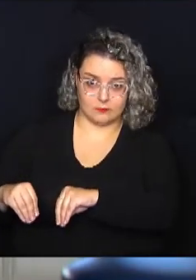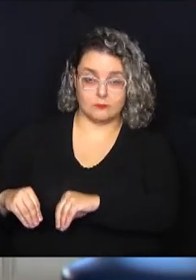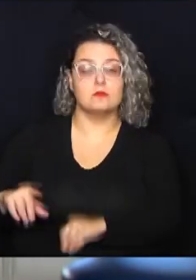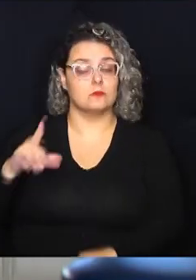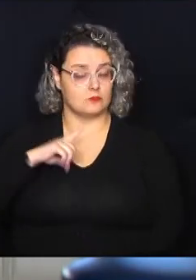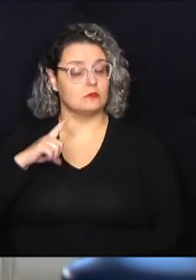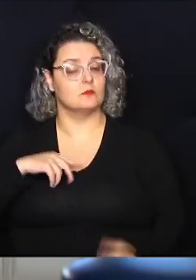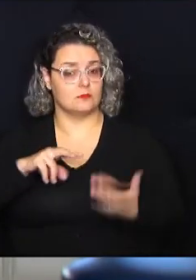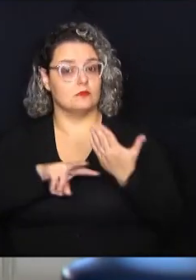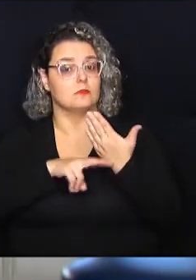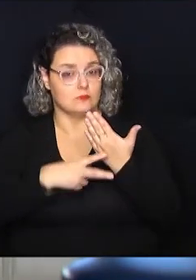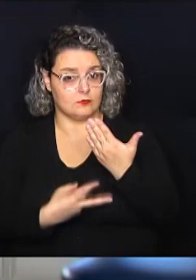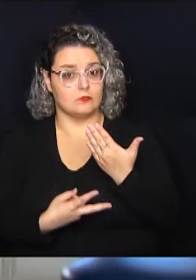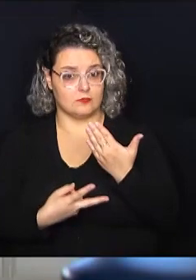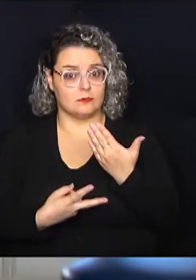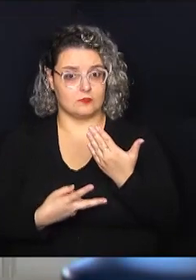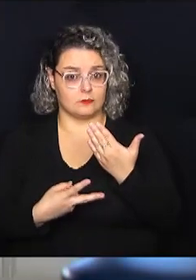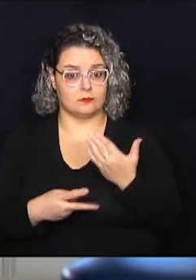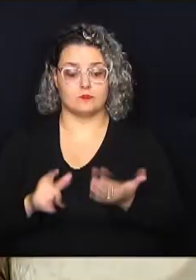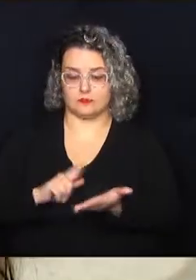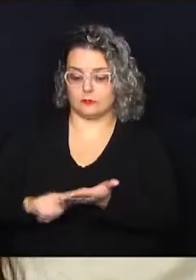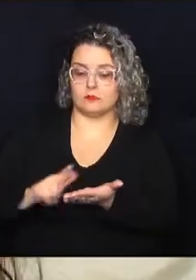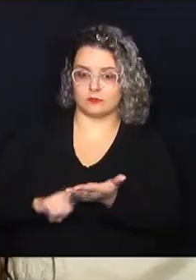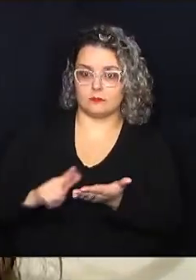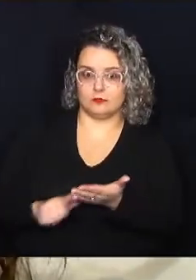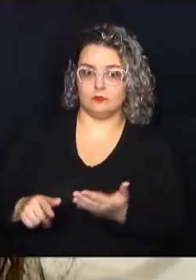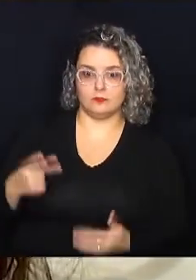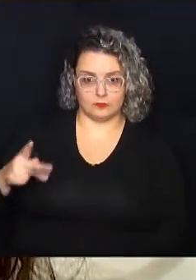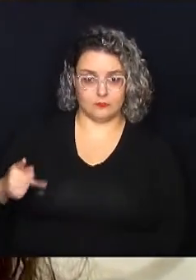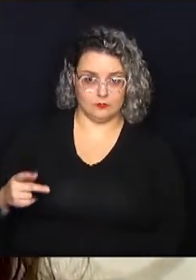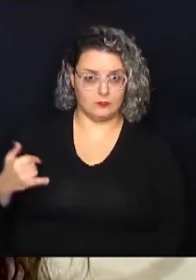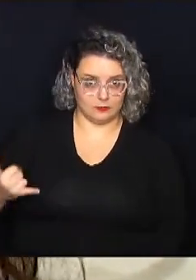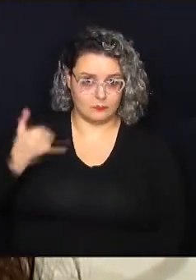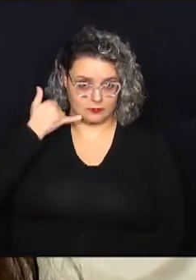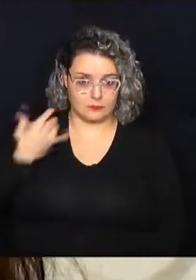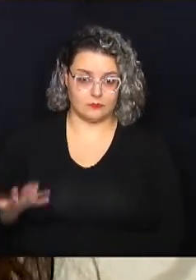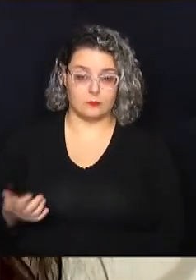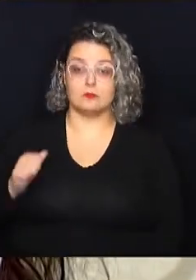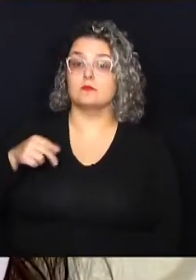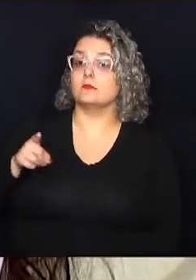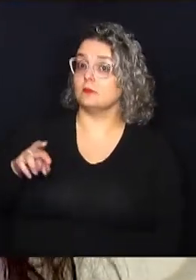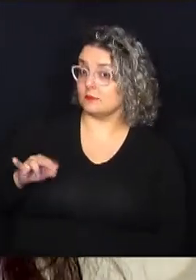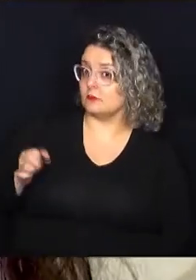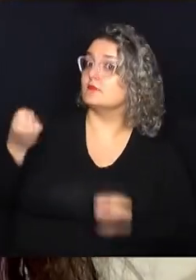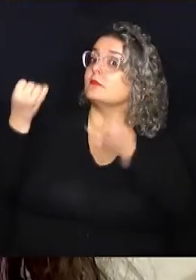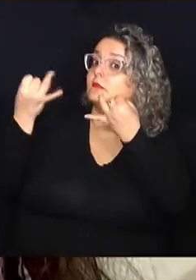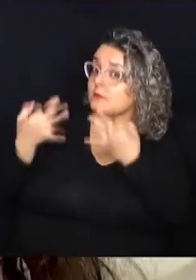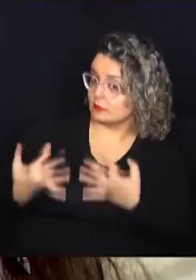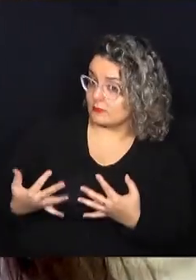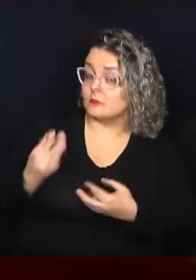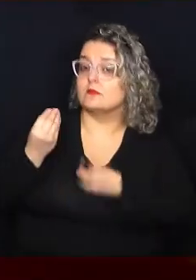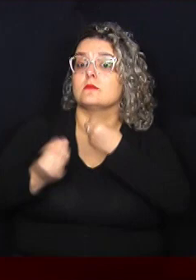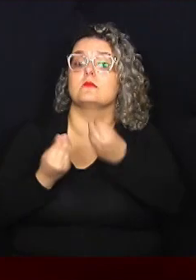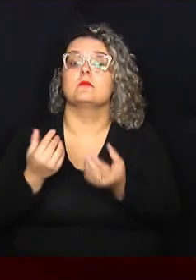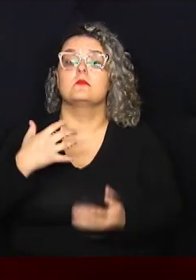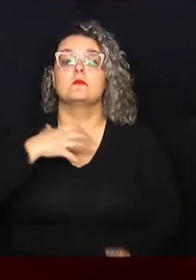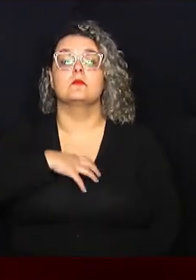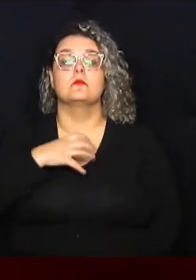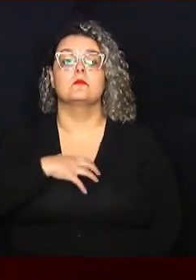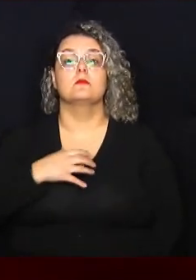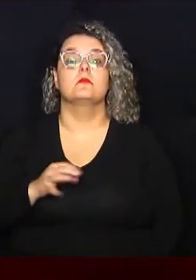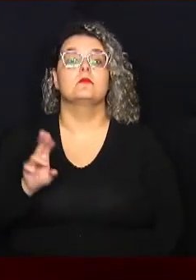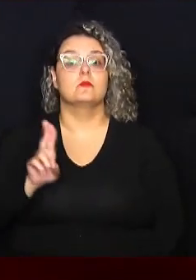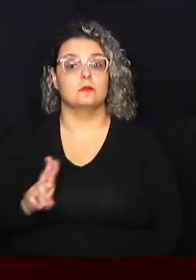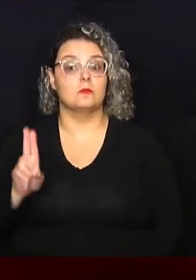ele tem um efeito de higienização dele Andreia Rodrigues explica como seria a forma correta de